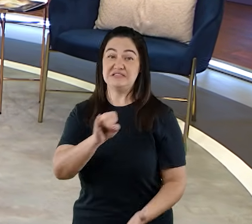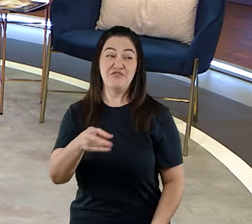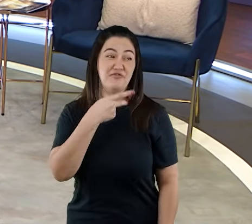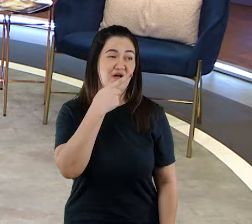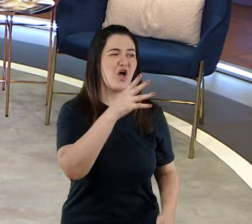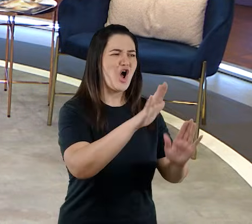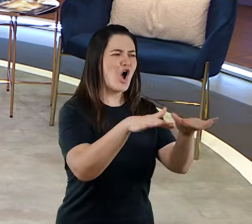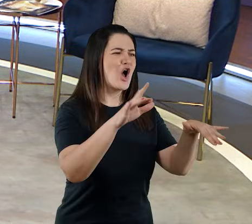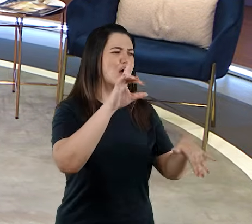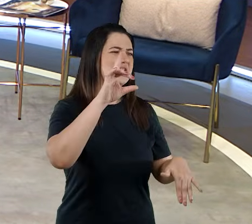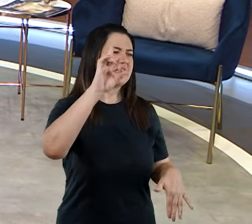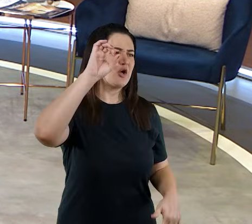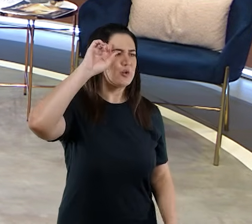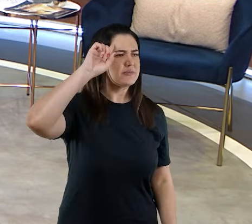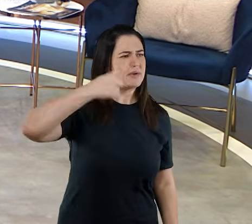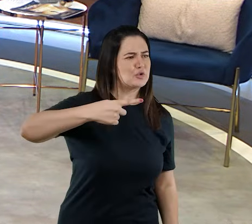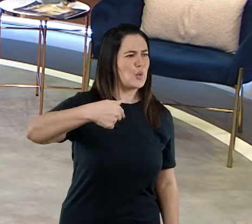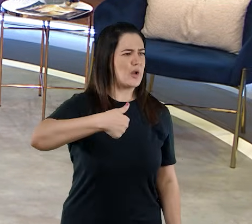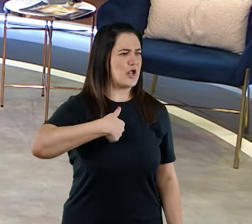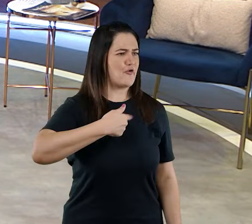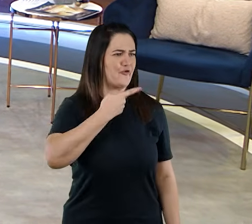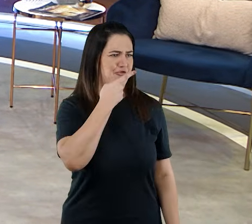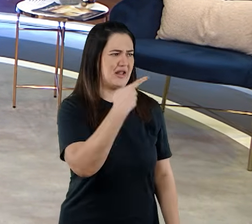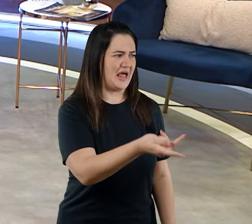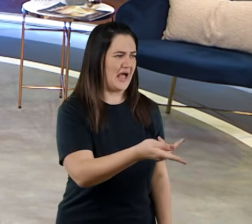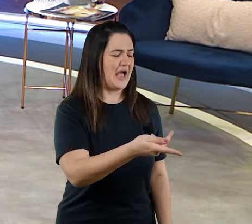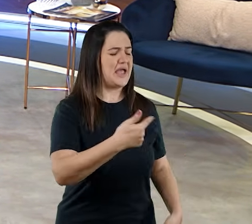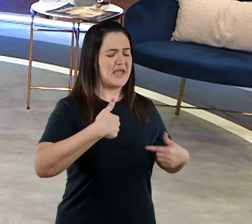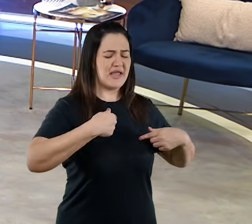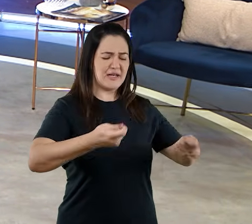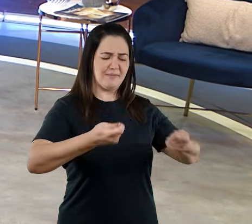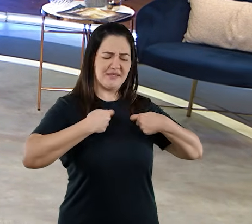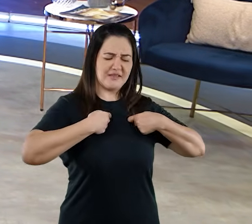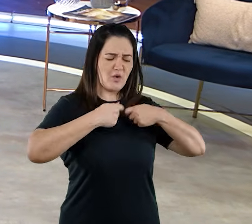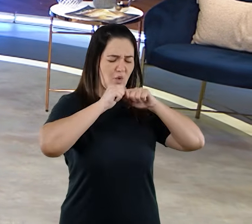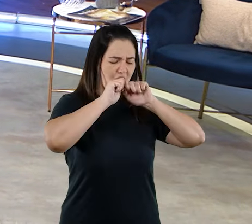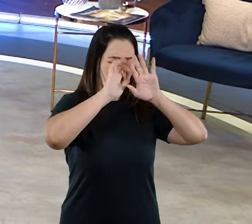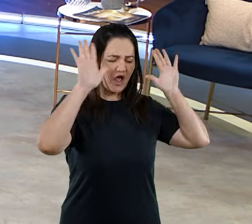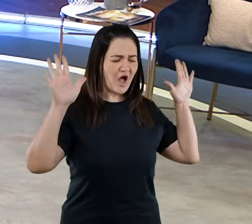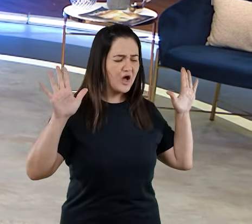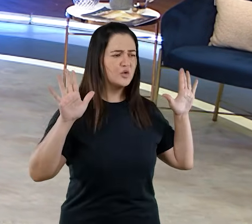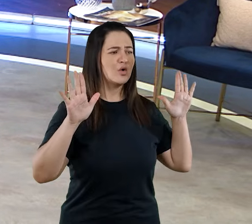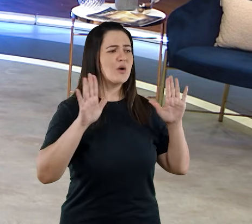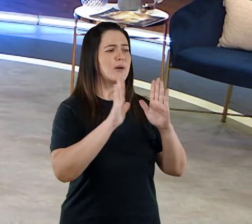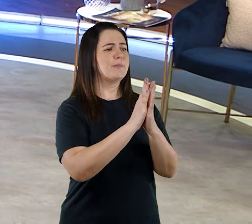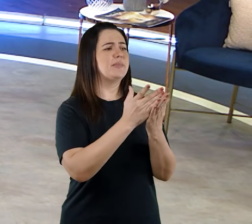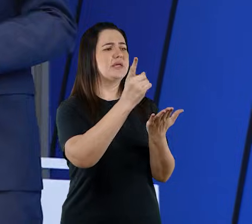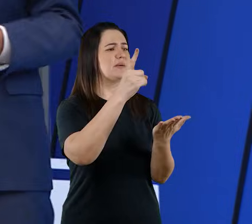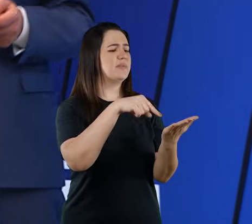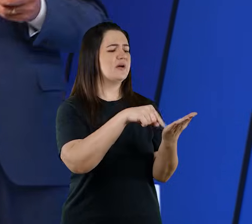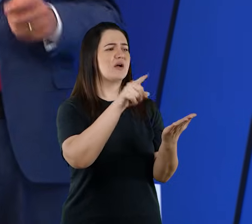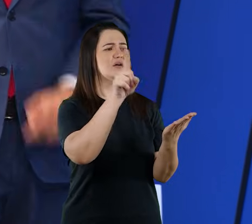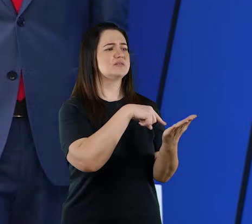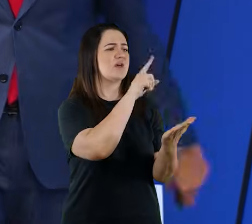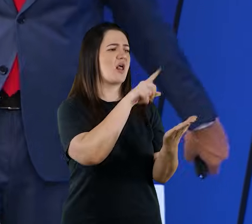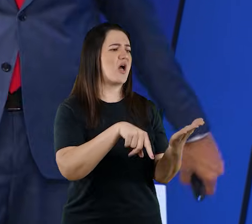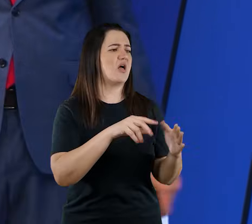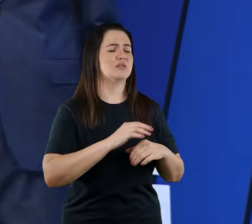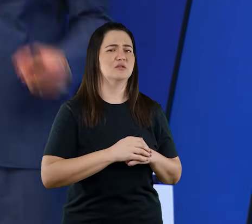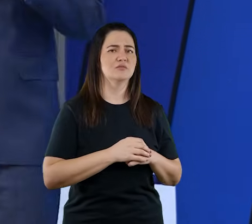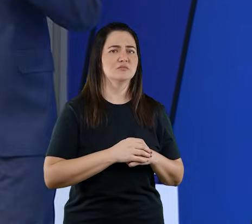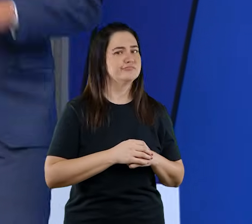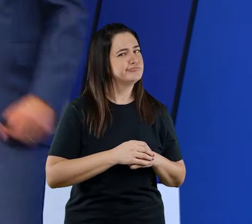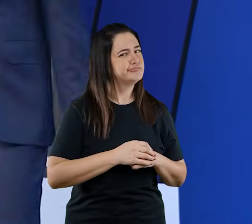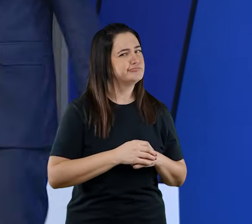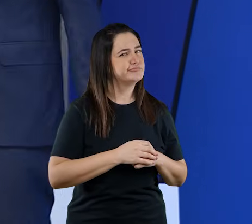de acordo com o seu coração, de acordo com a sua vontade, e nós não devemos dar ouvidos a esse profeta.